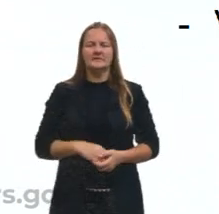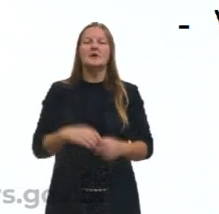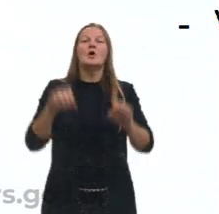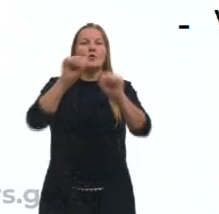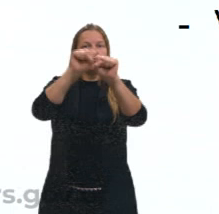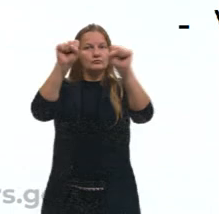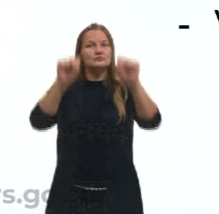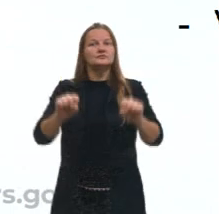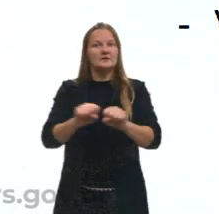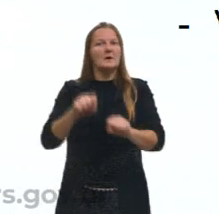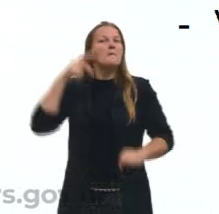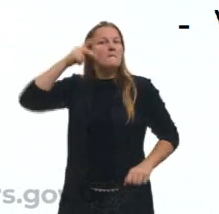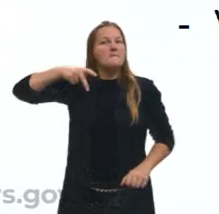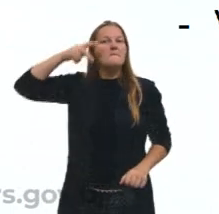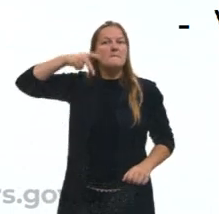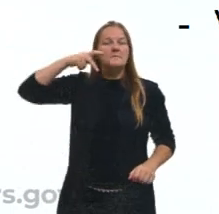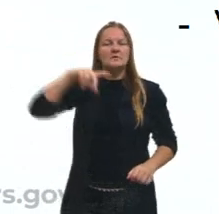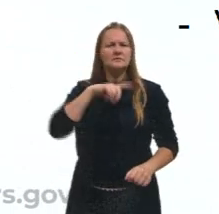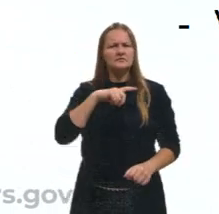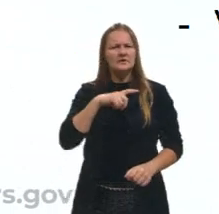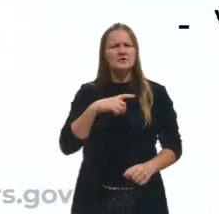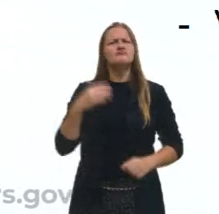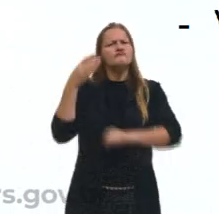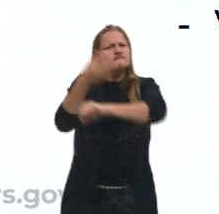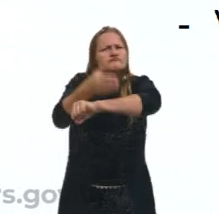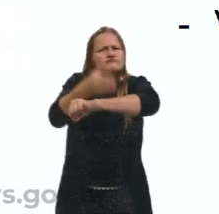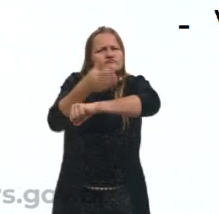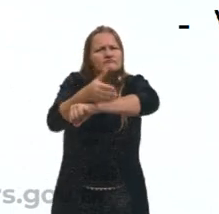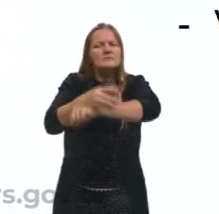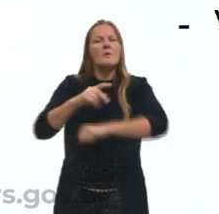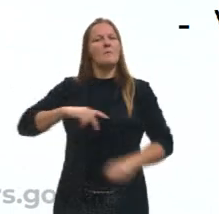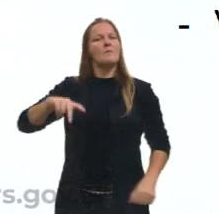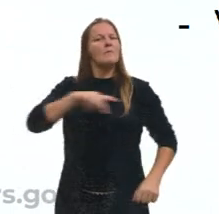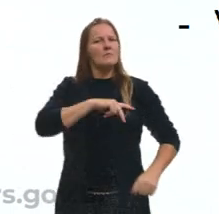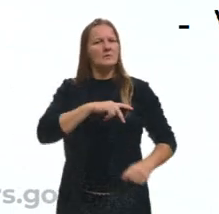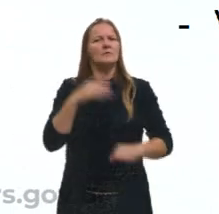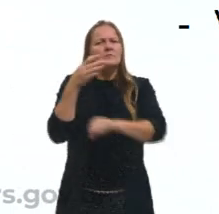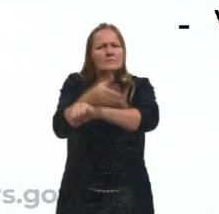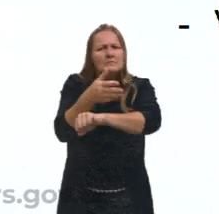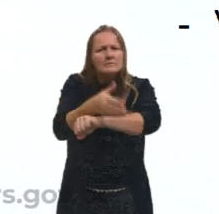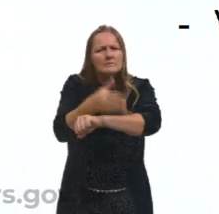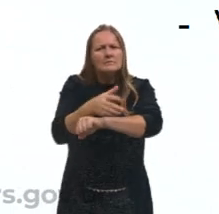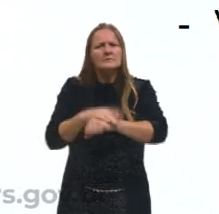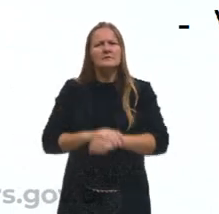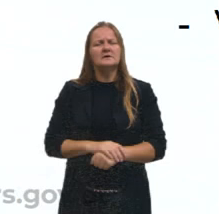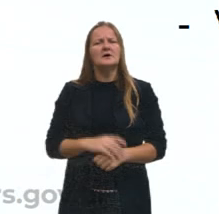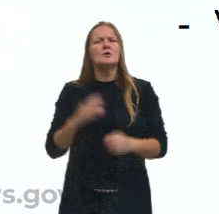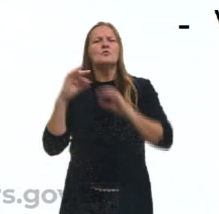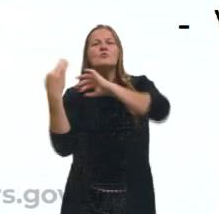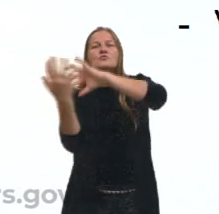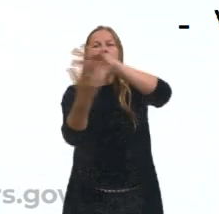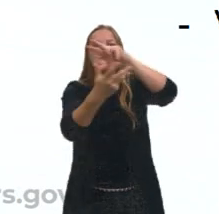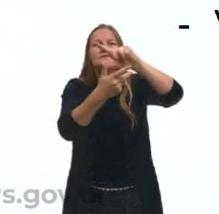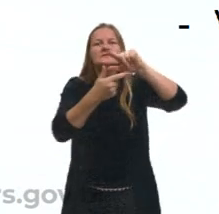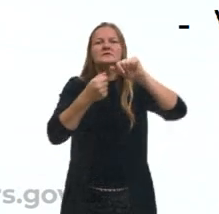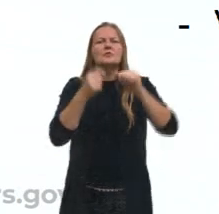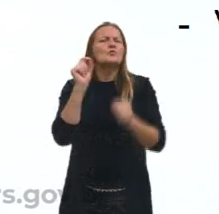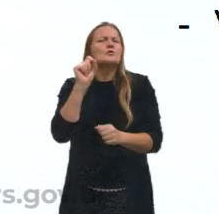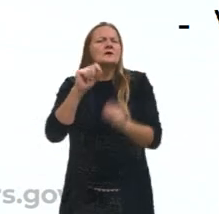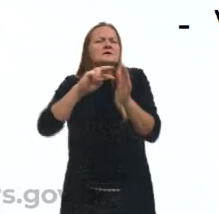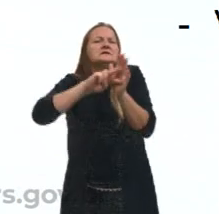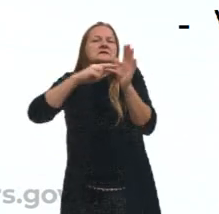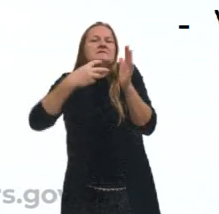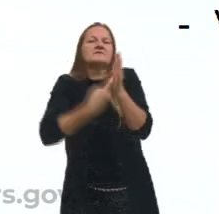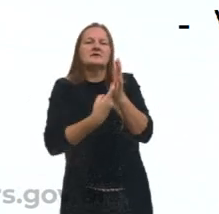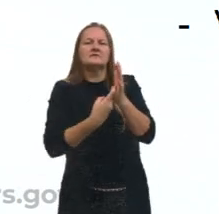ela é um sistema político que têm Participação Popular e uma participação Universal quer dizer o